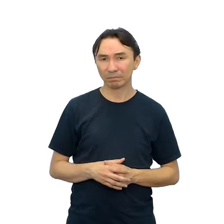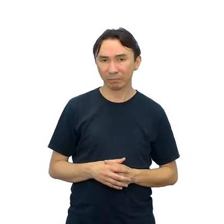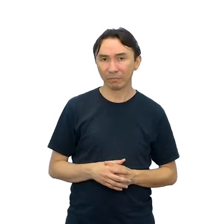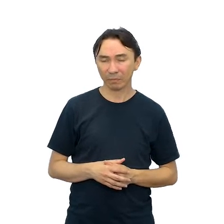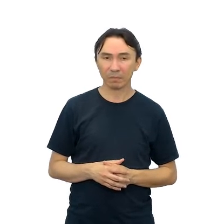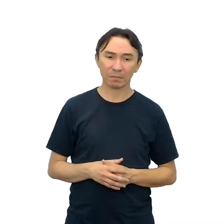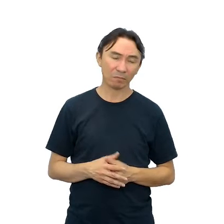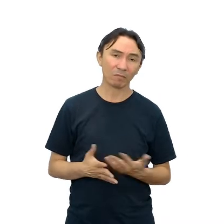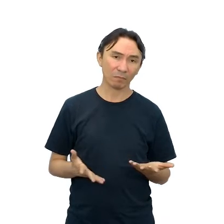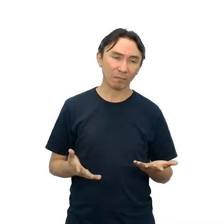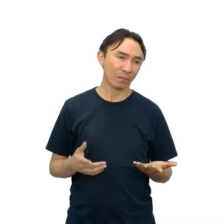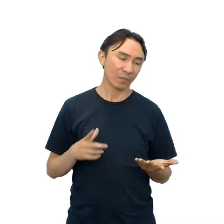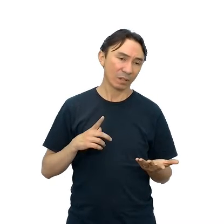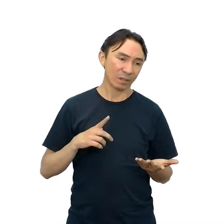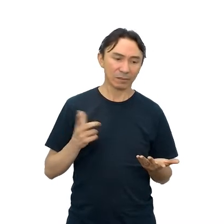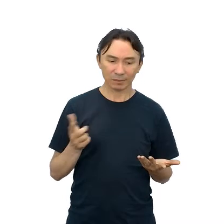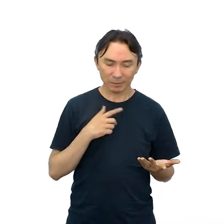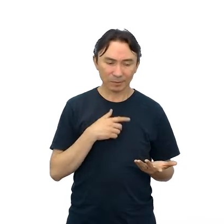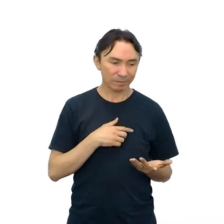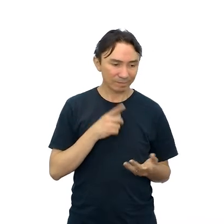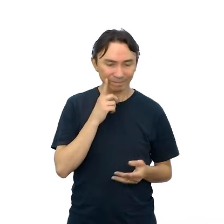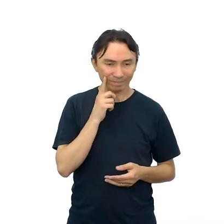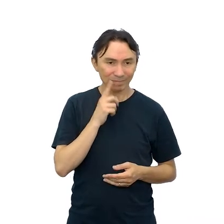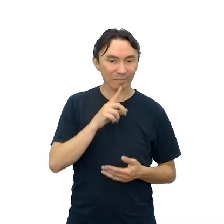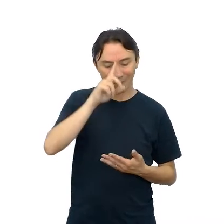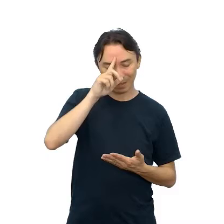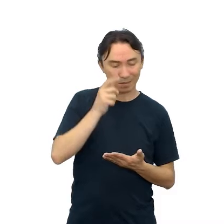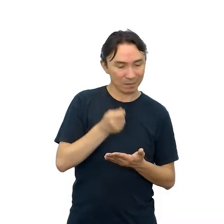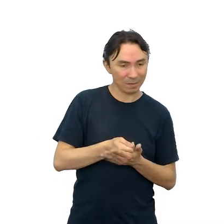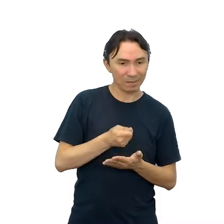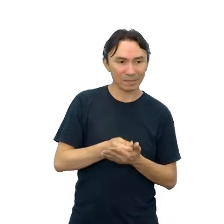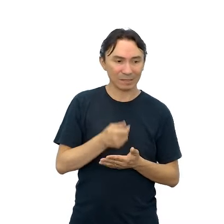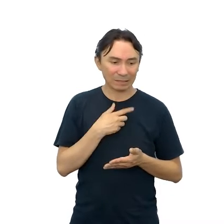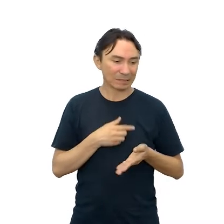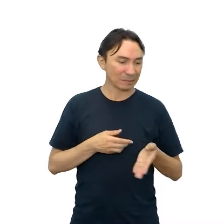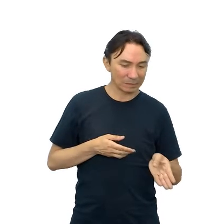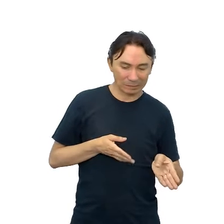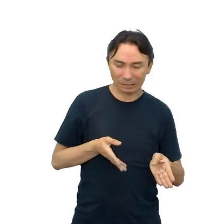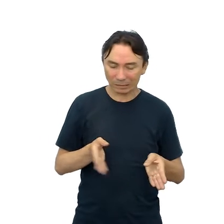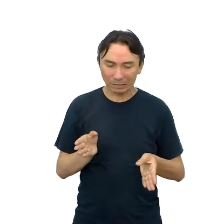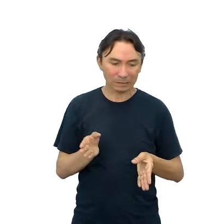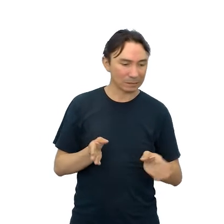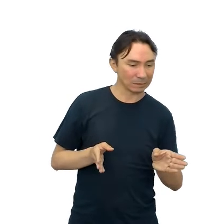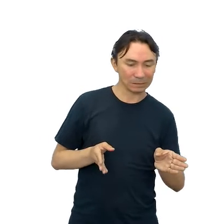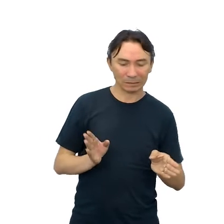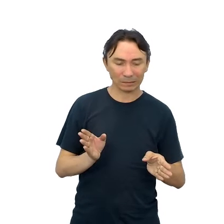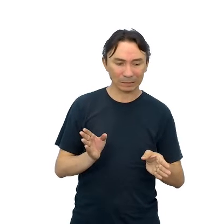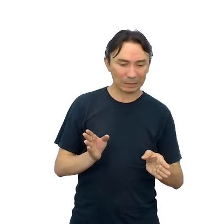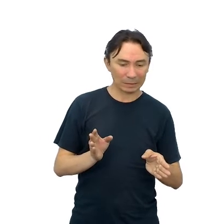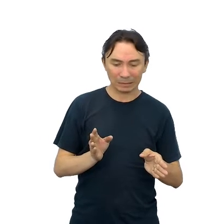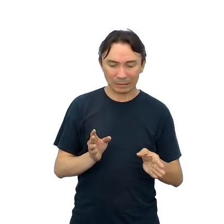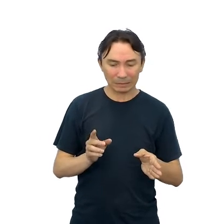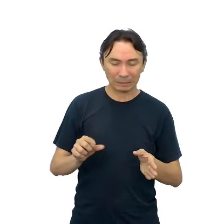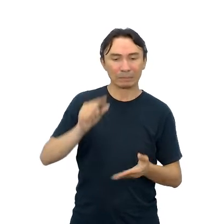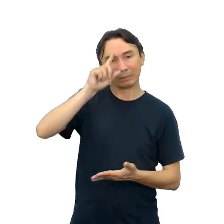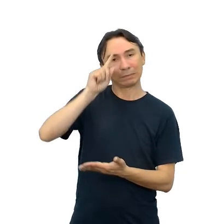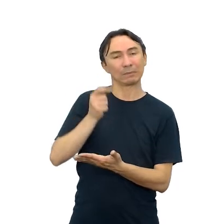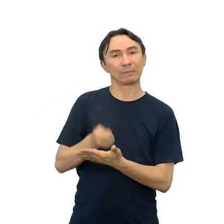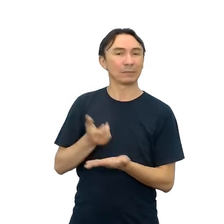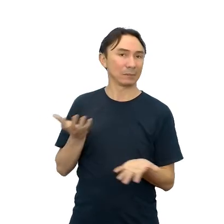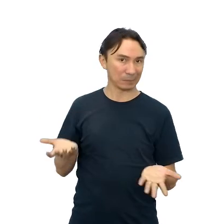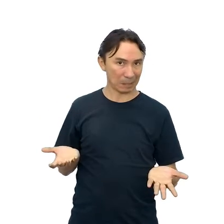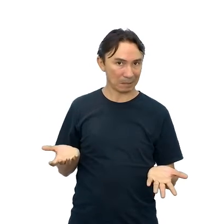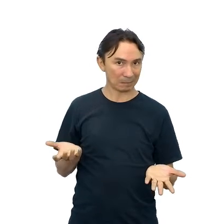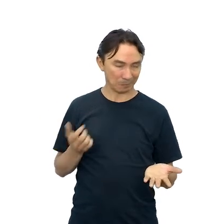seguir, que nós iríamos escolher aí dentre vários outros caminhos que nós elencamos mentalmente.